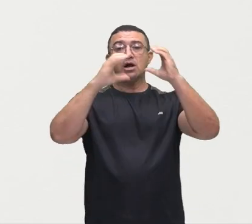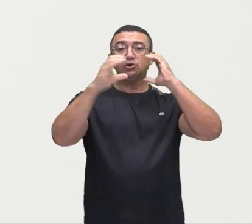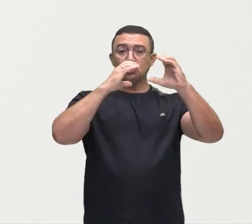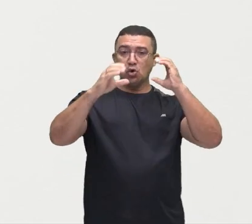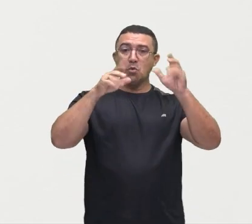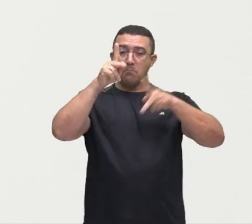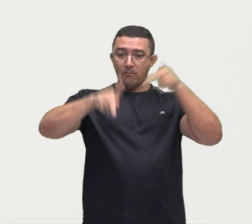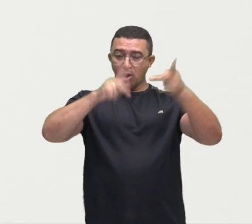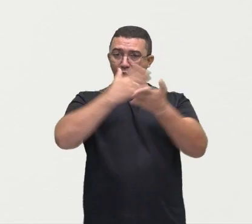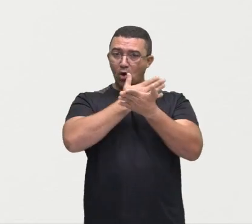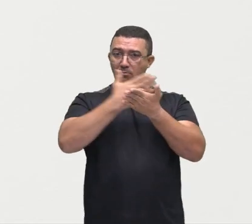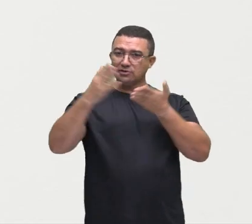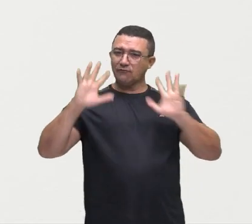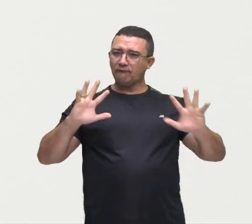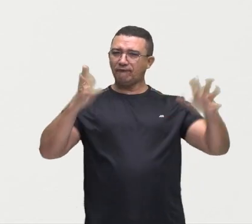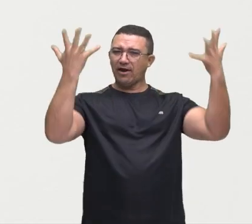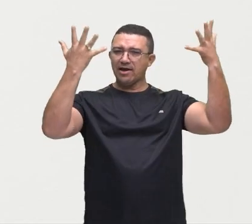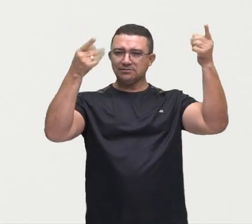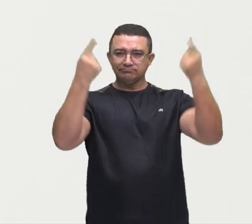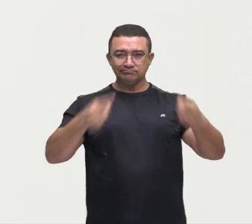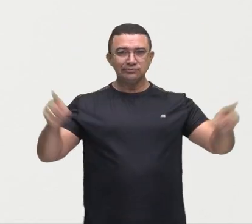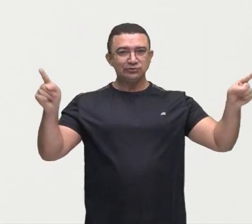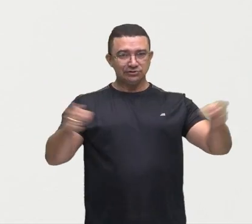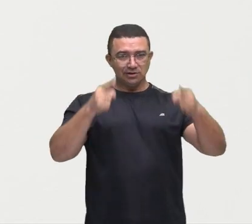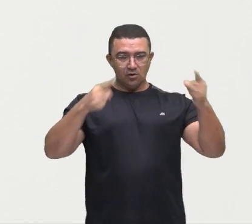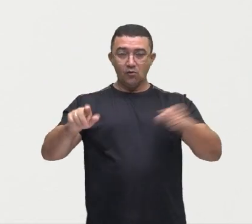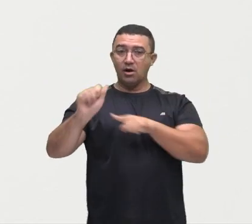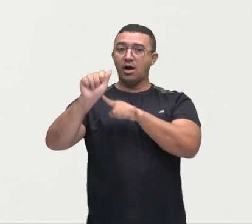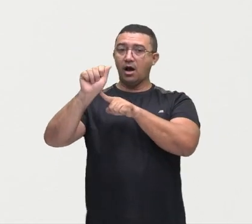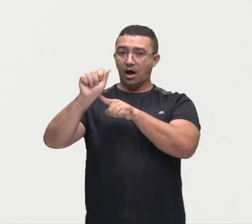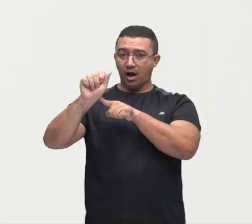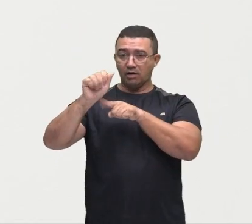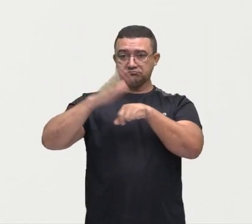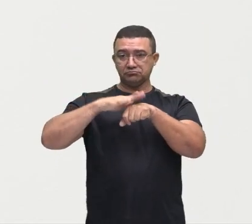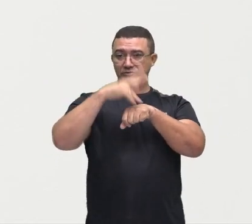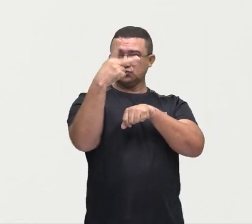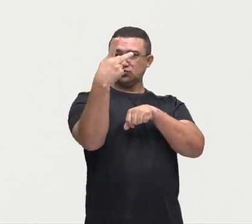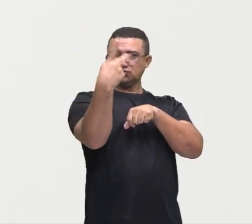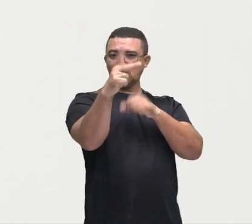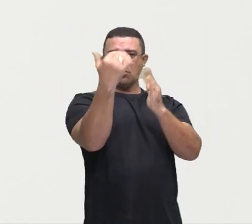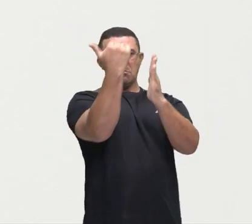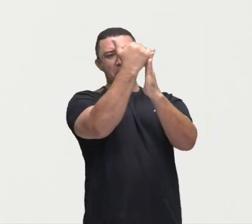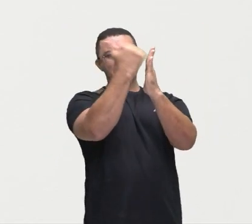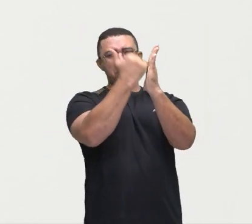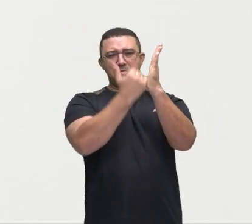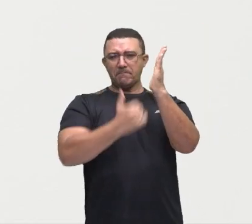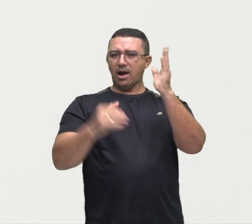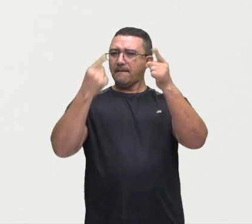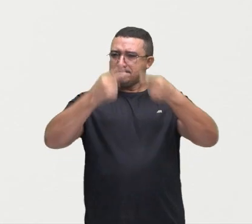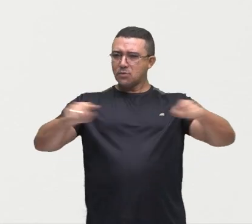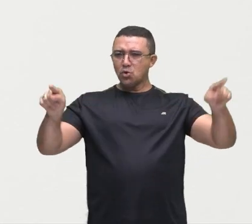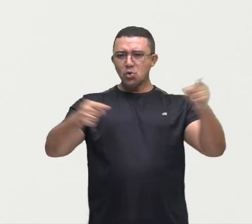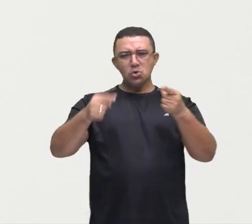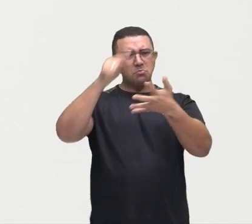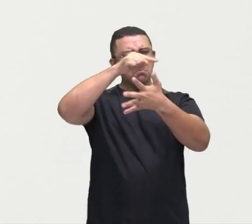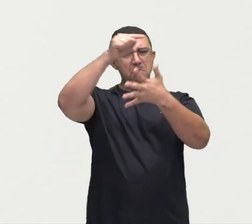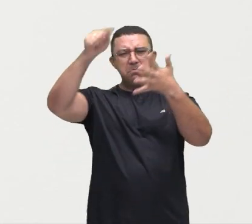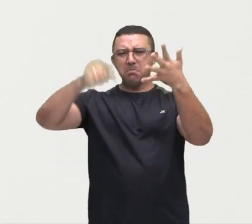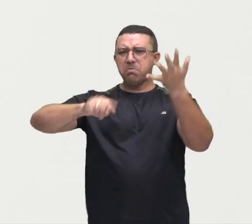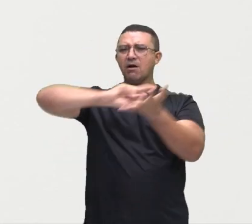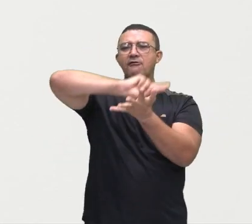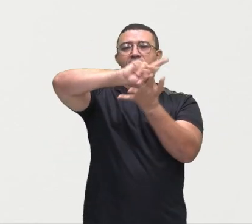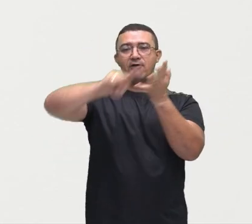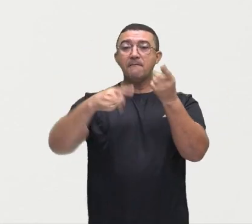espetáculo musical. Então, na letra A, em seu repertório havia canções variadas com que